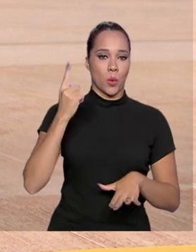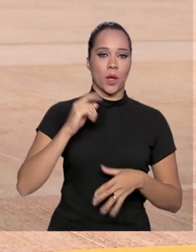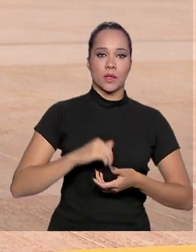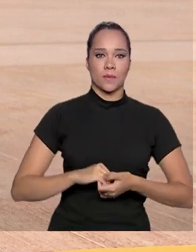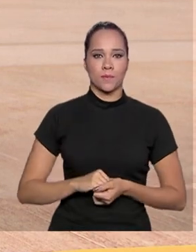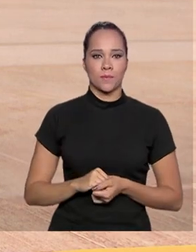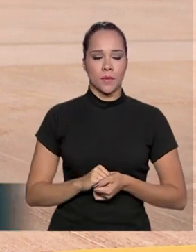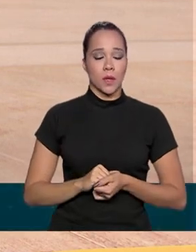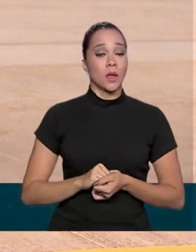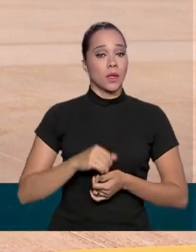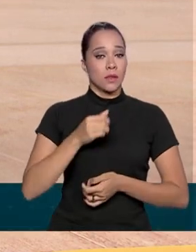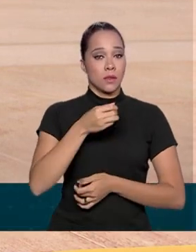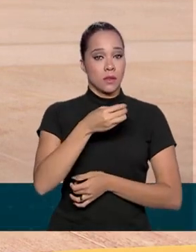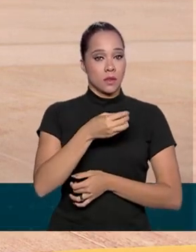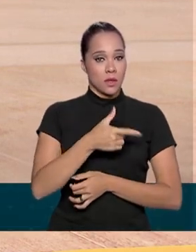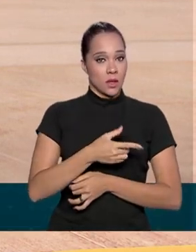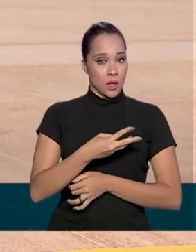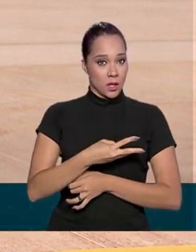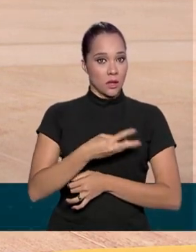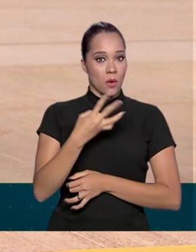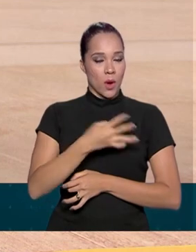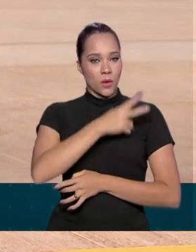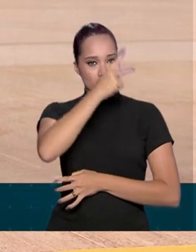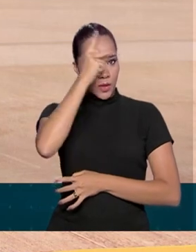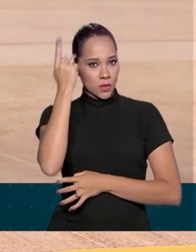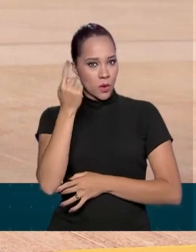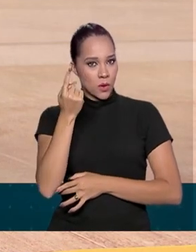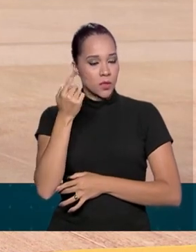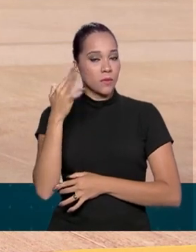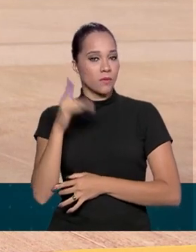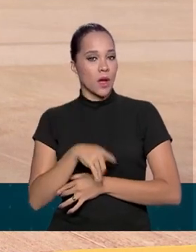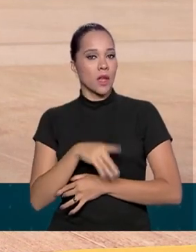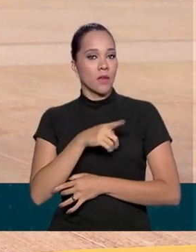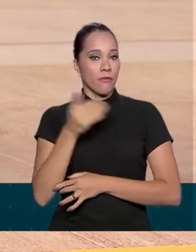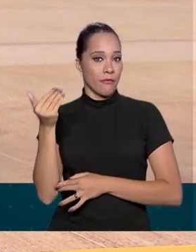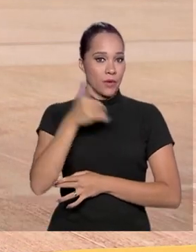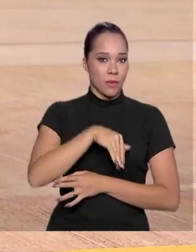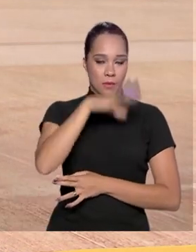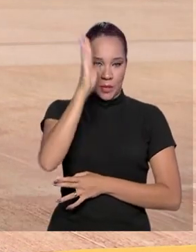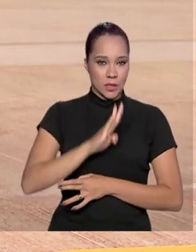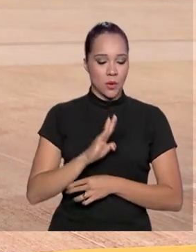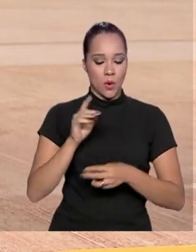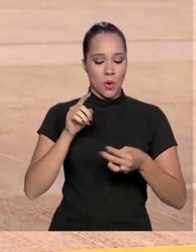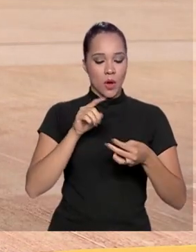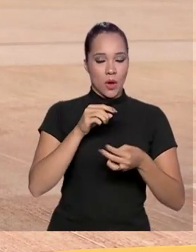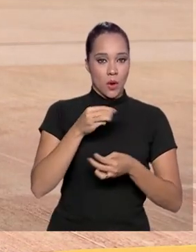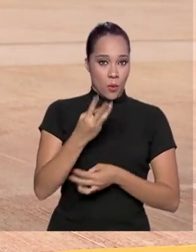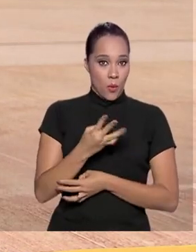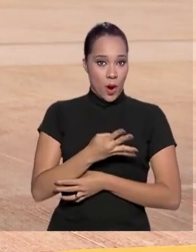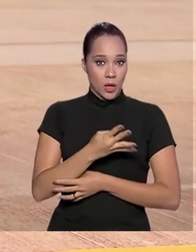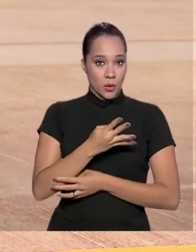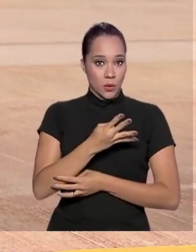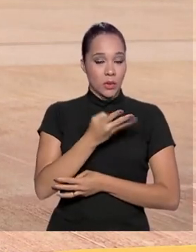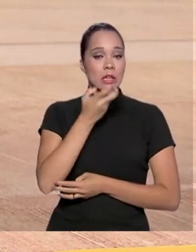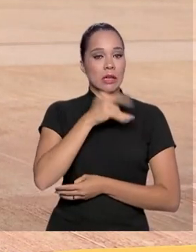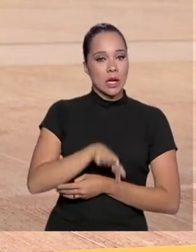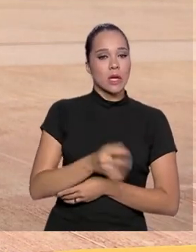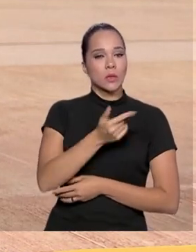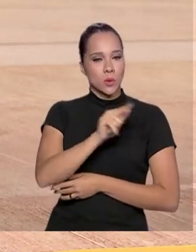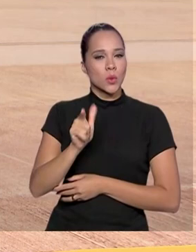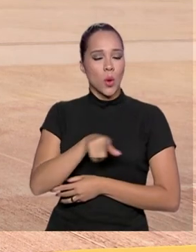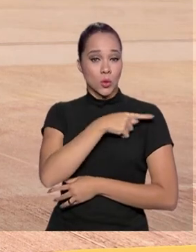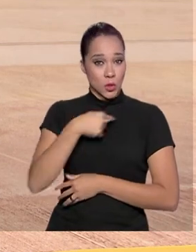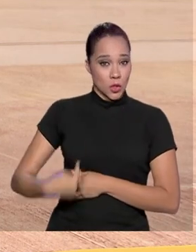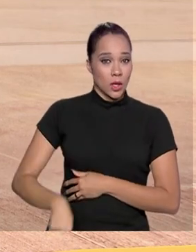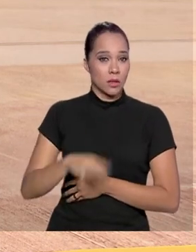34 pessoas vão deixar a China. Sete são crianças e quatro são chineses familiares desses brasileiros. Assim que chegarem